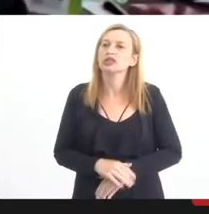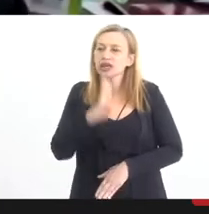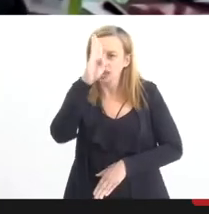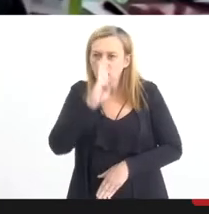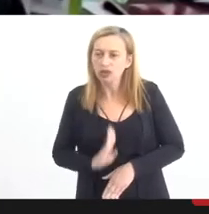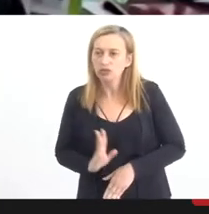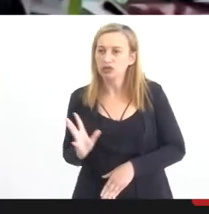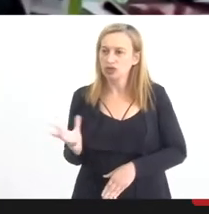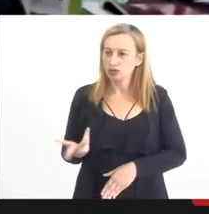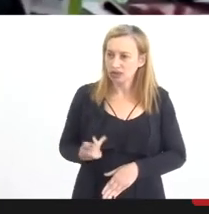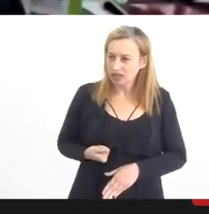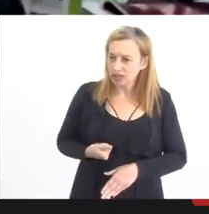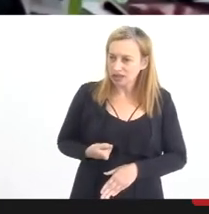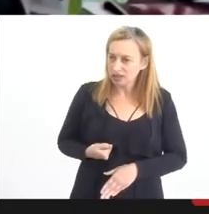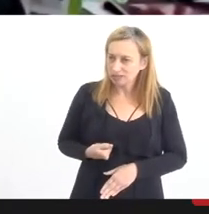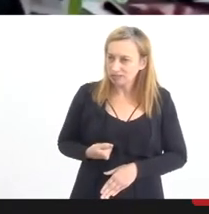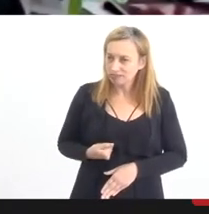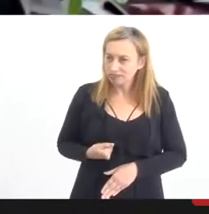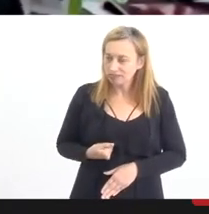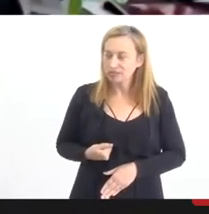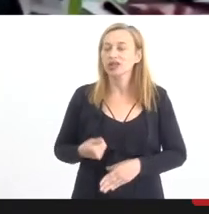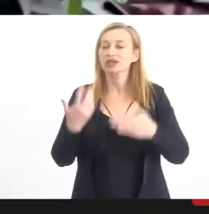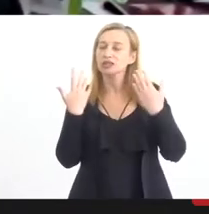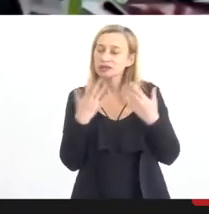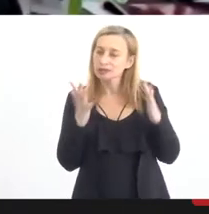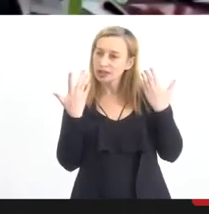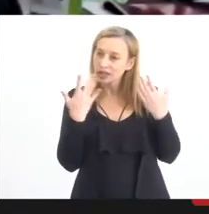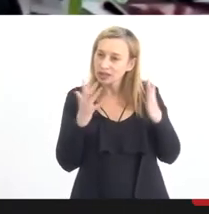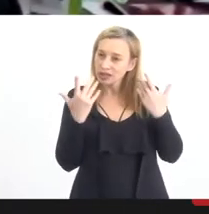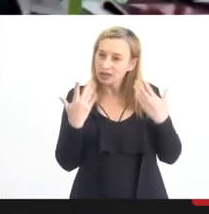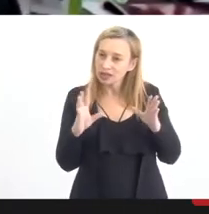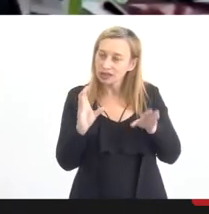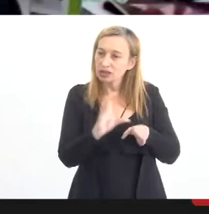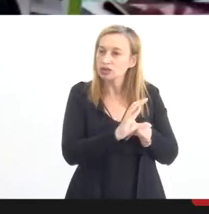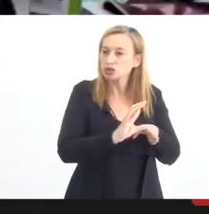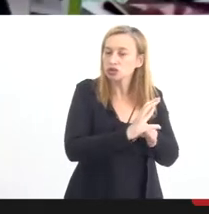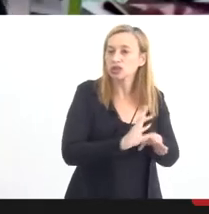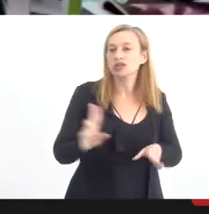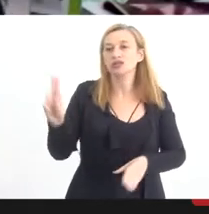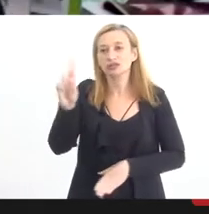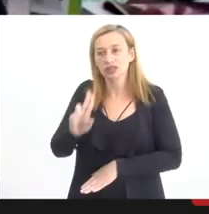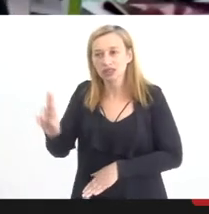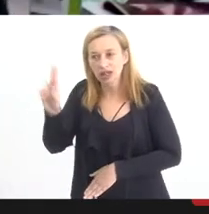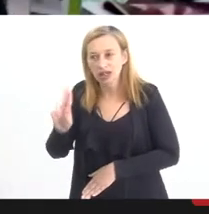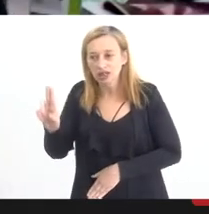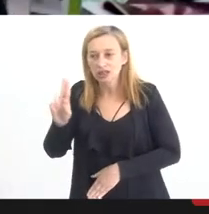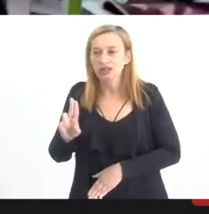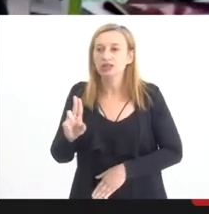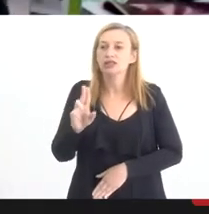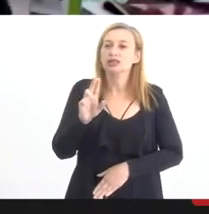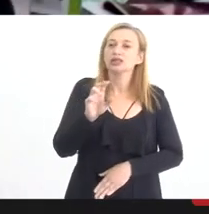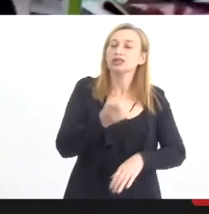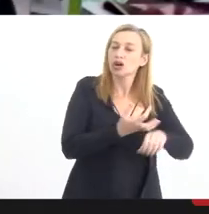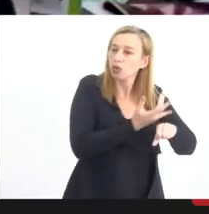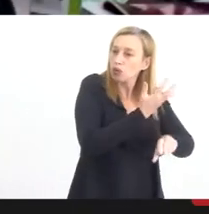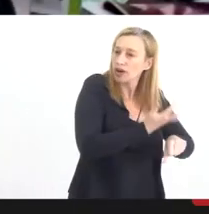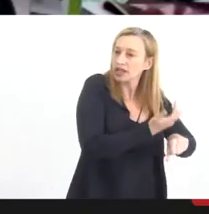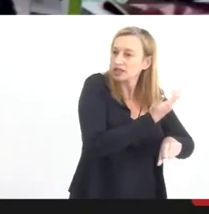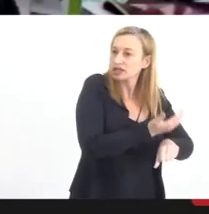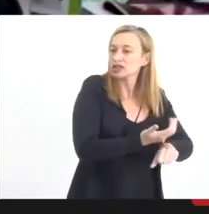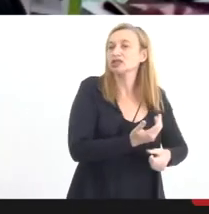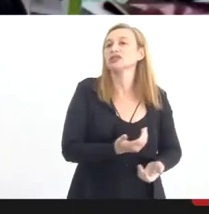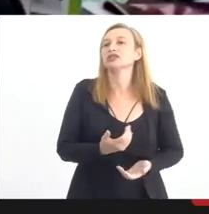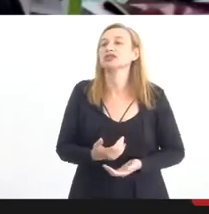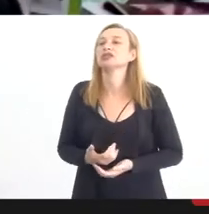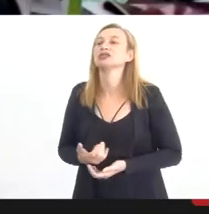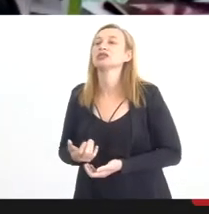e de qualidade. E meus parabéns aos conselhos universitários da UERJ, aos